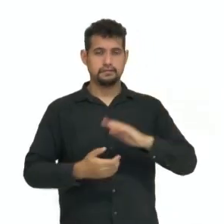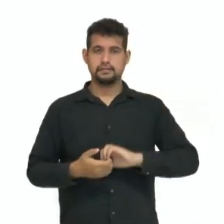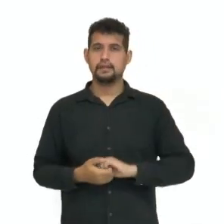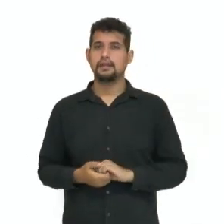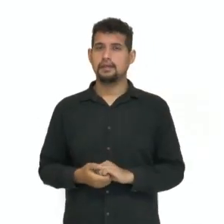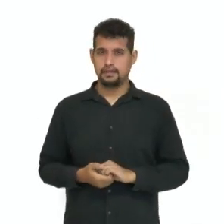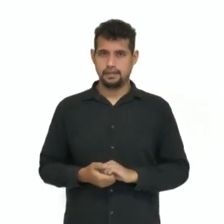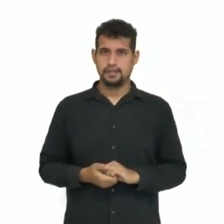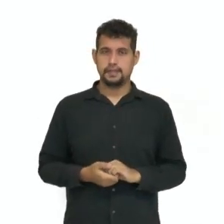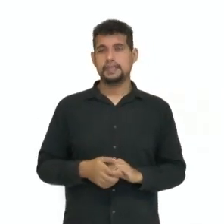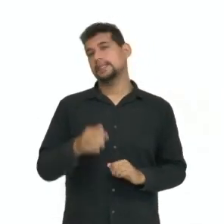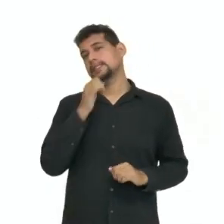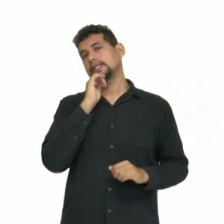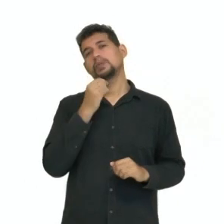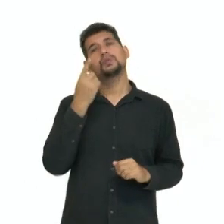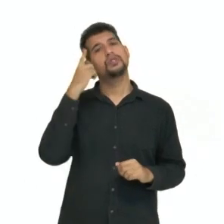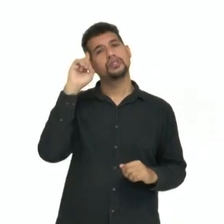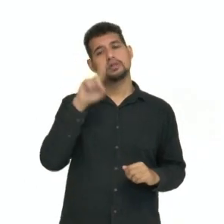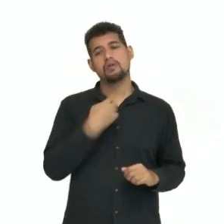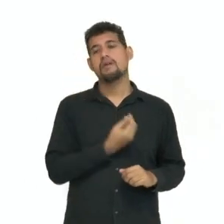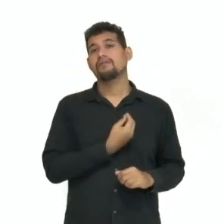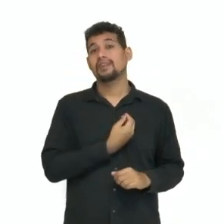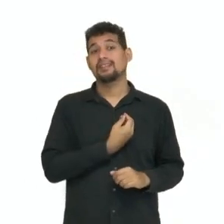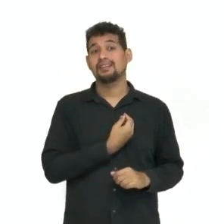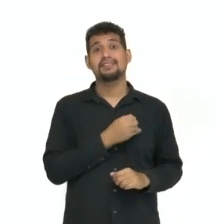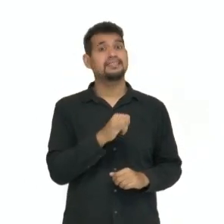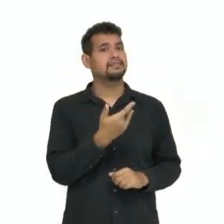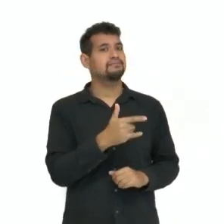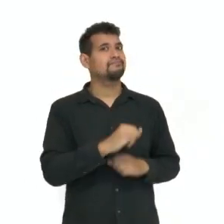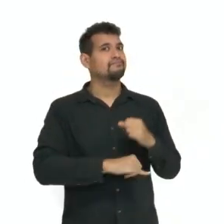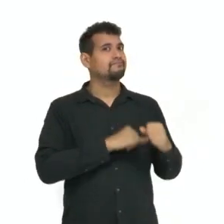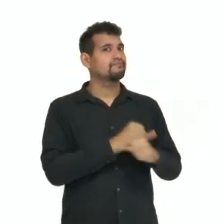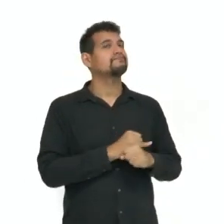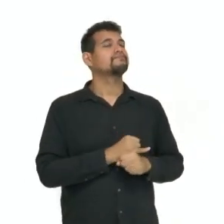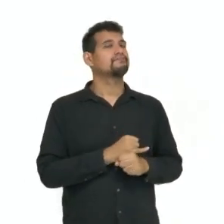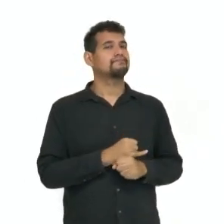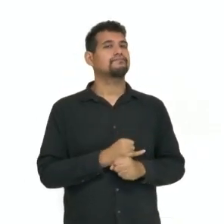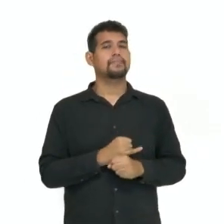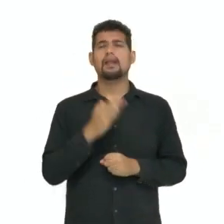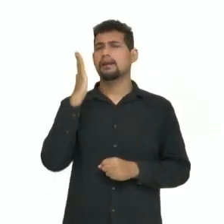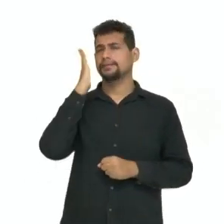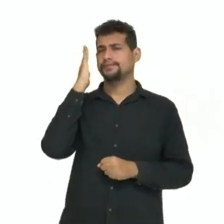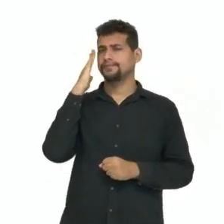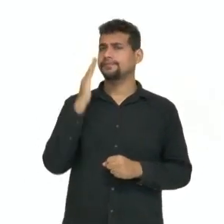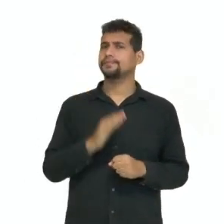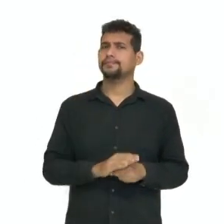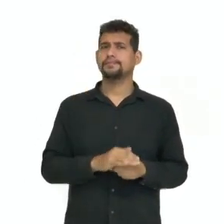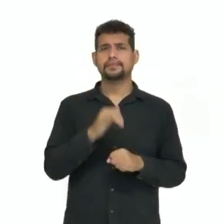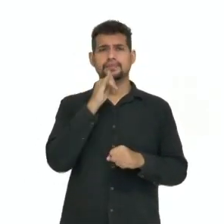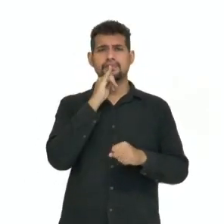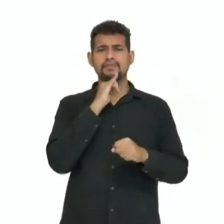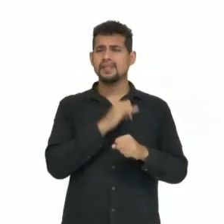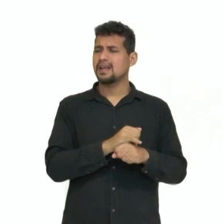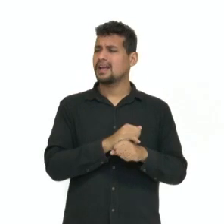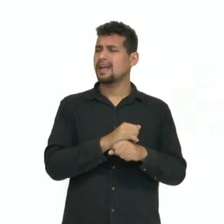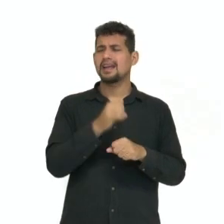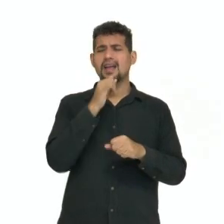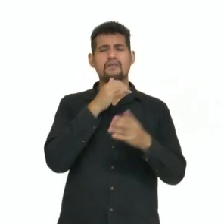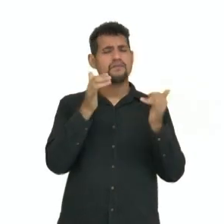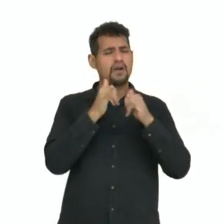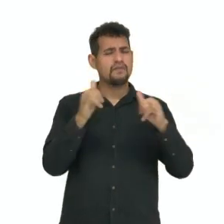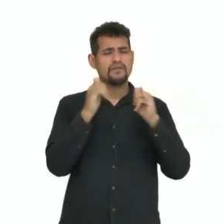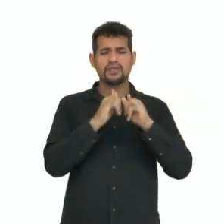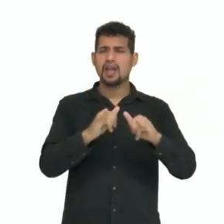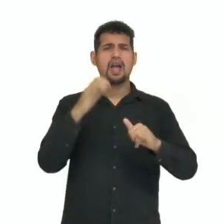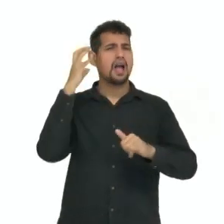Como seria um dia em nossa vida sem a internet? Sabemos que a mídia, como o rádio e a televisão, continuam